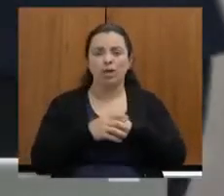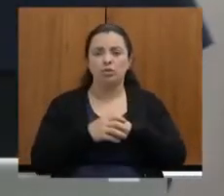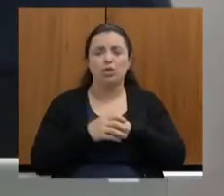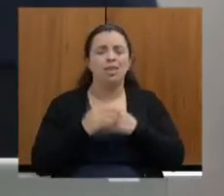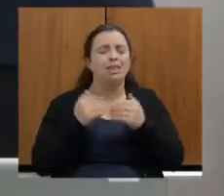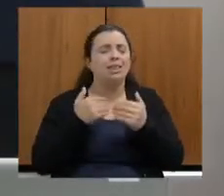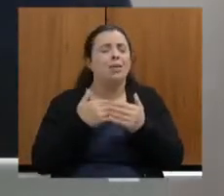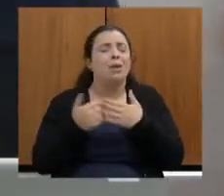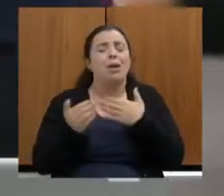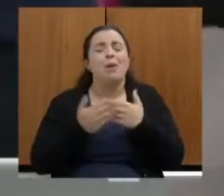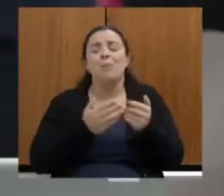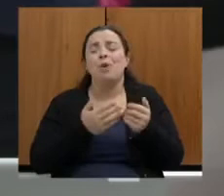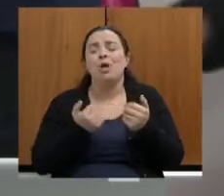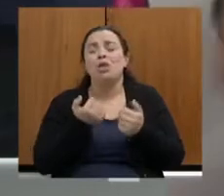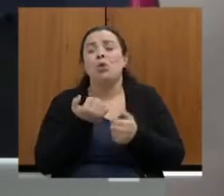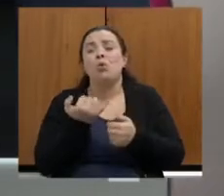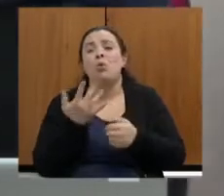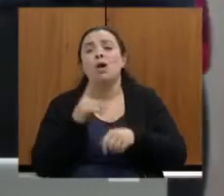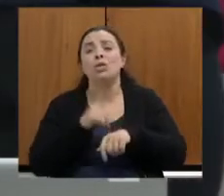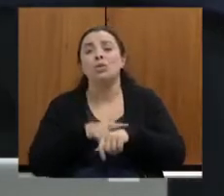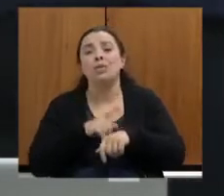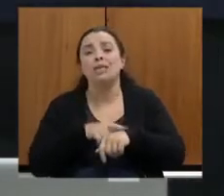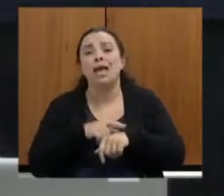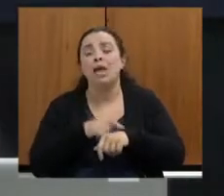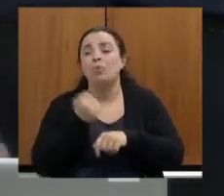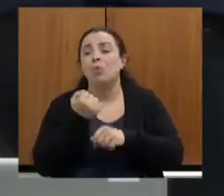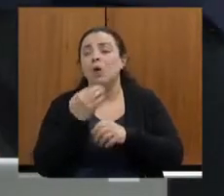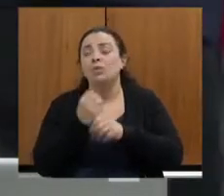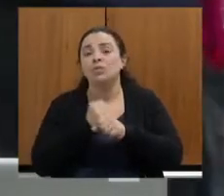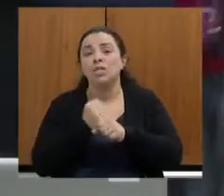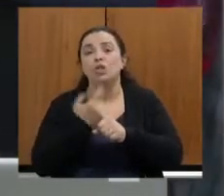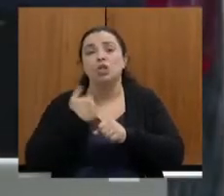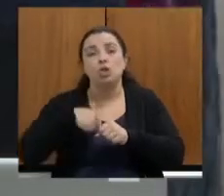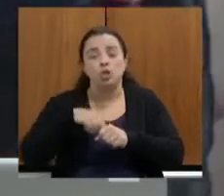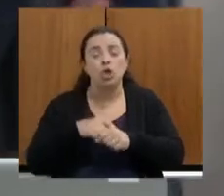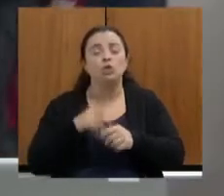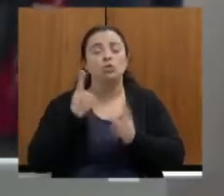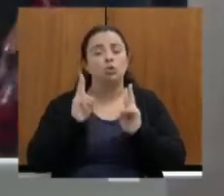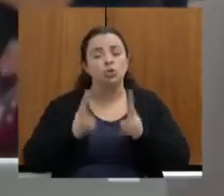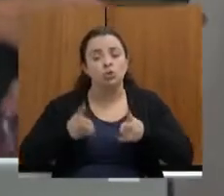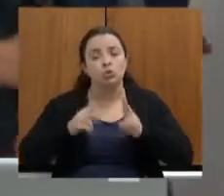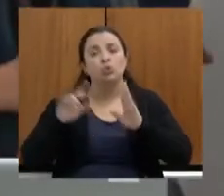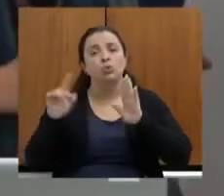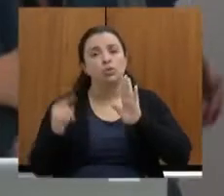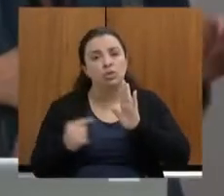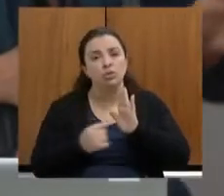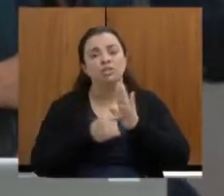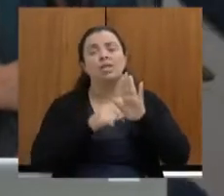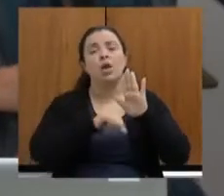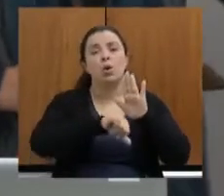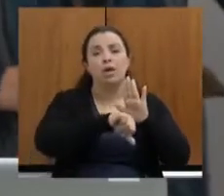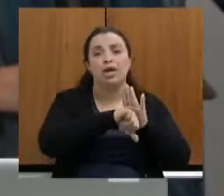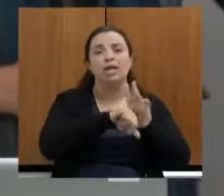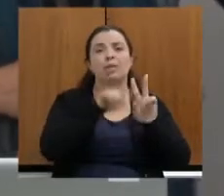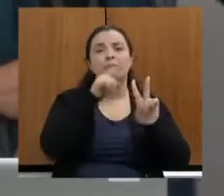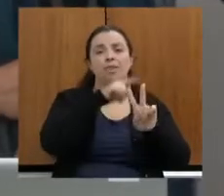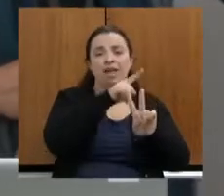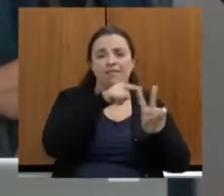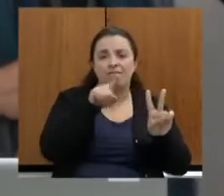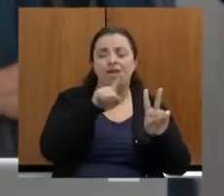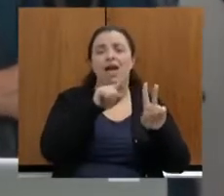necessário nós continuaremos a denunciar o crime da Vale e Samarco e